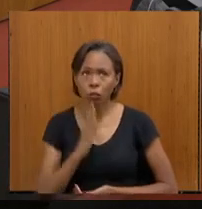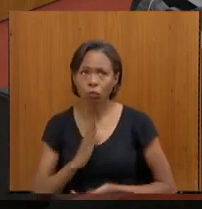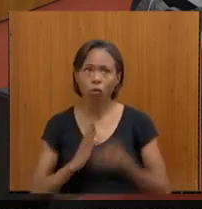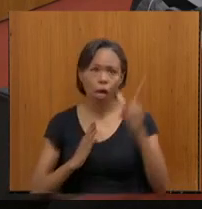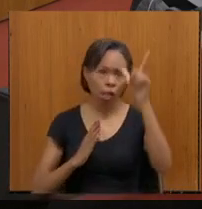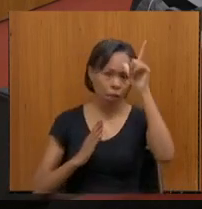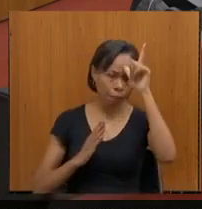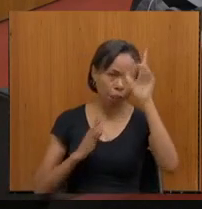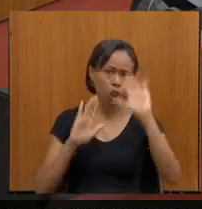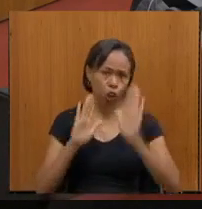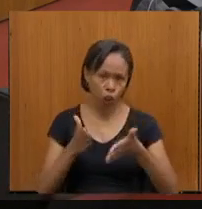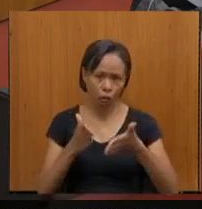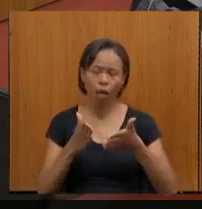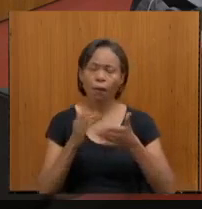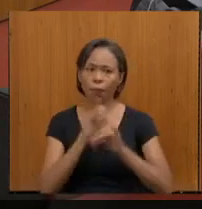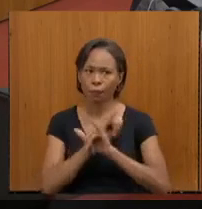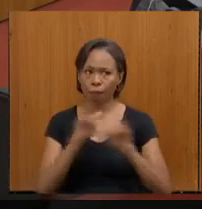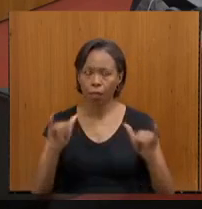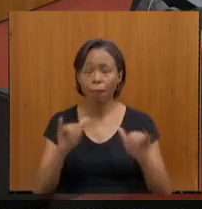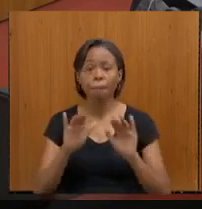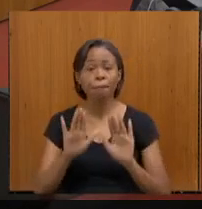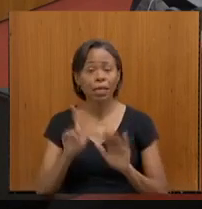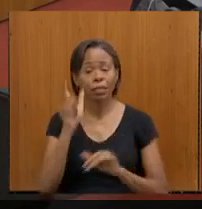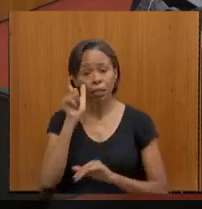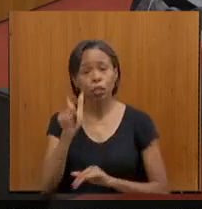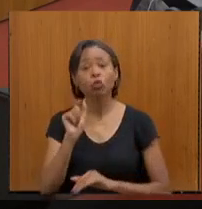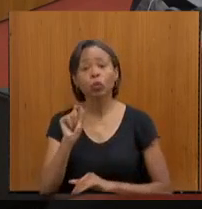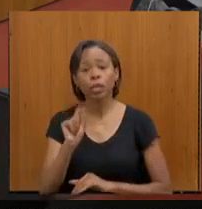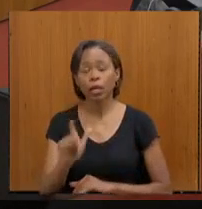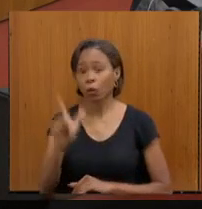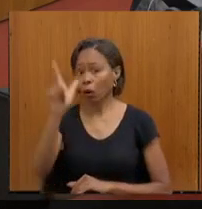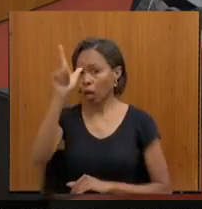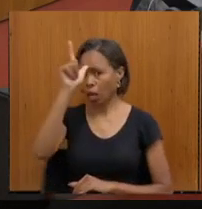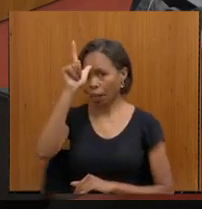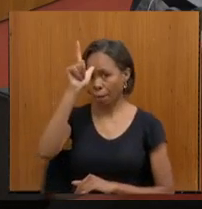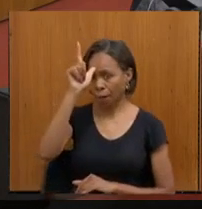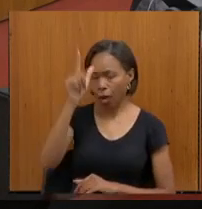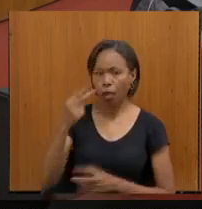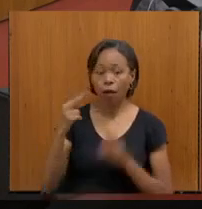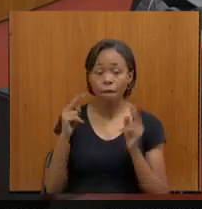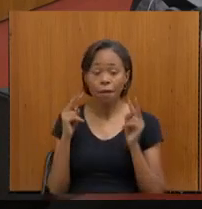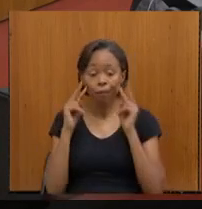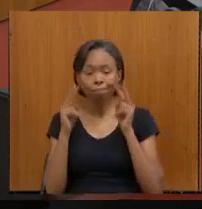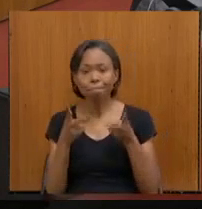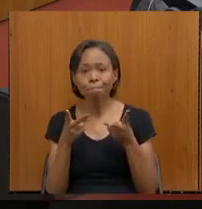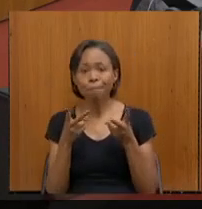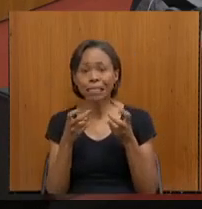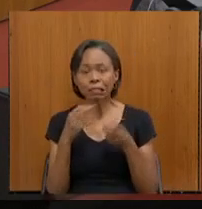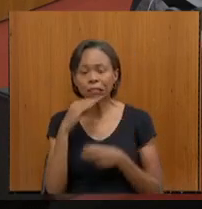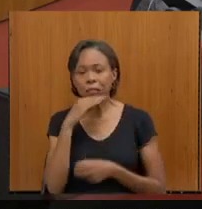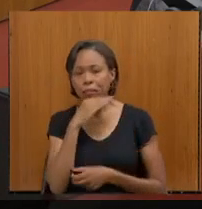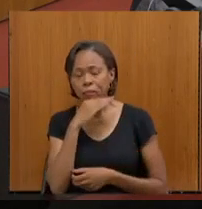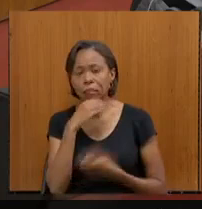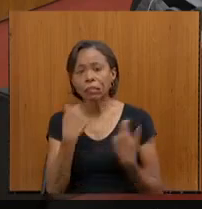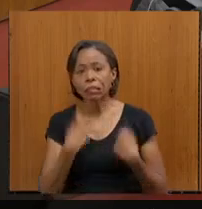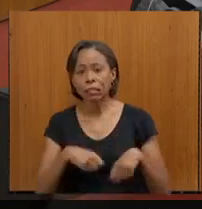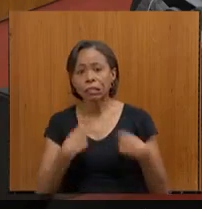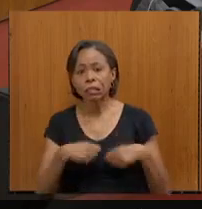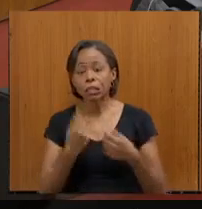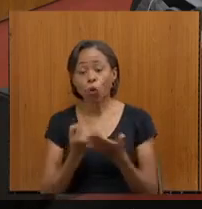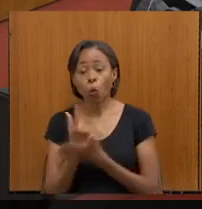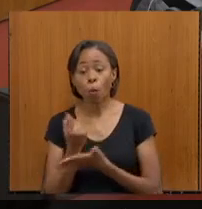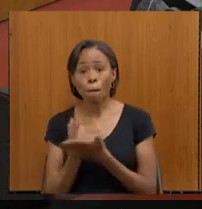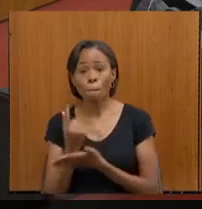que é interessante é que realmente quando quando Alemanha olhou para o cenário e viu que realmente precisa